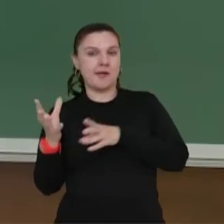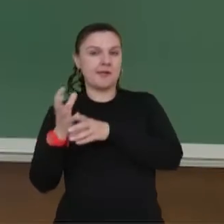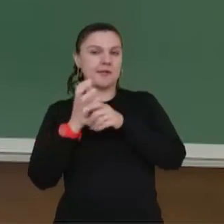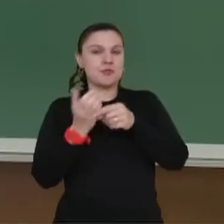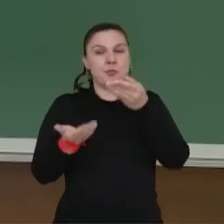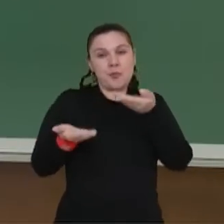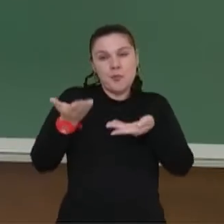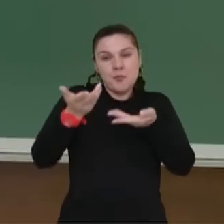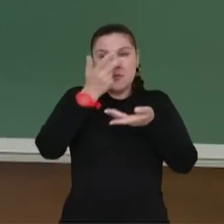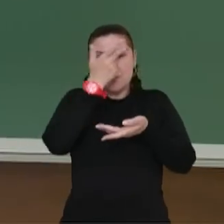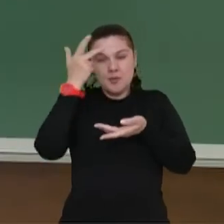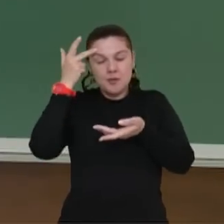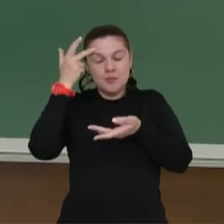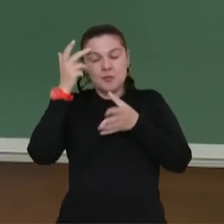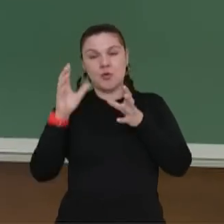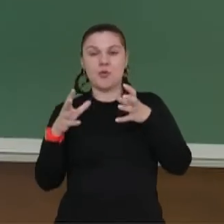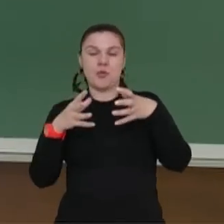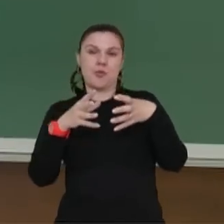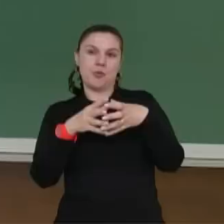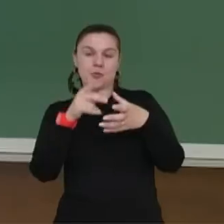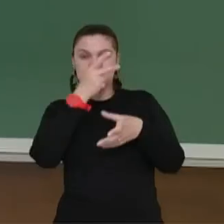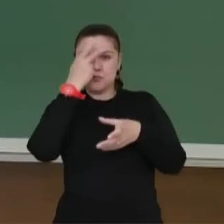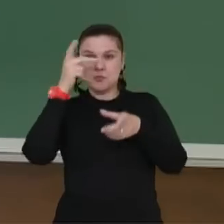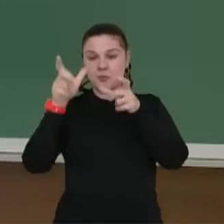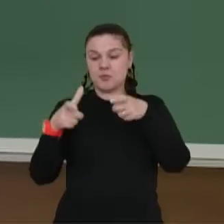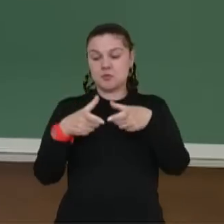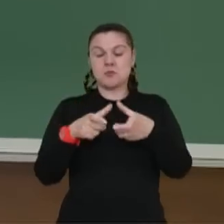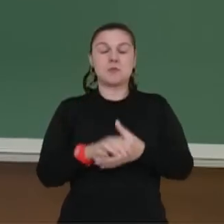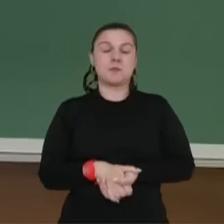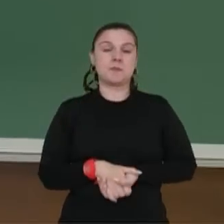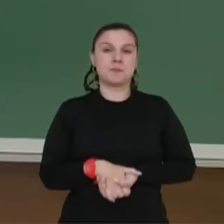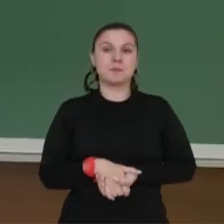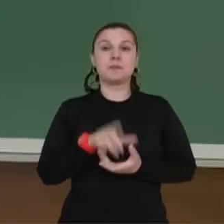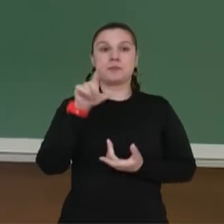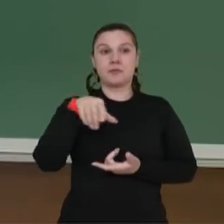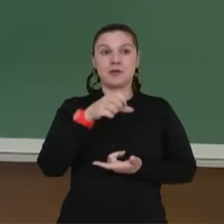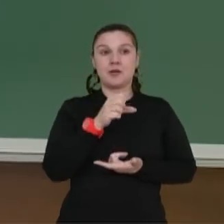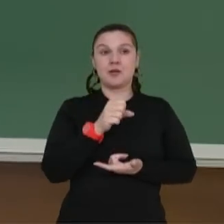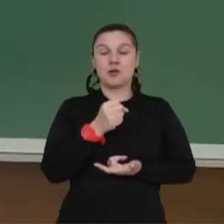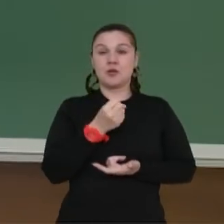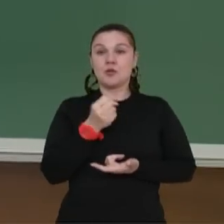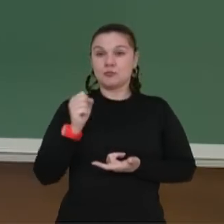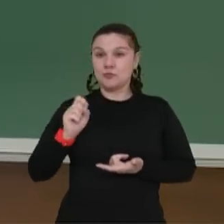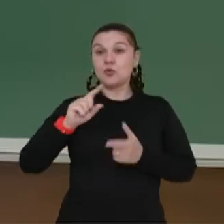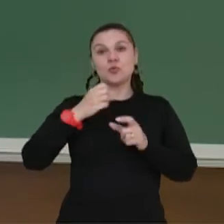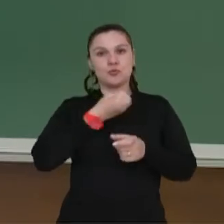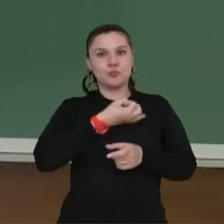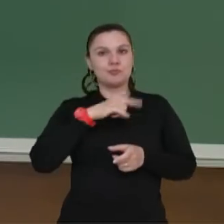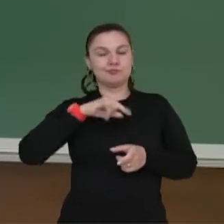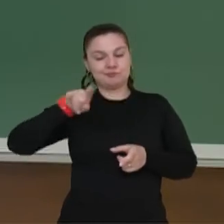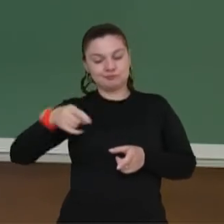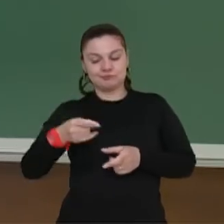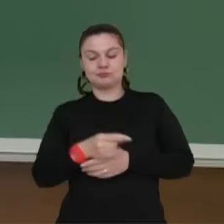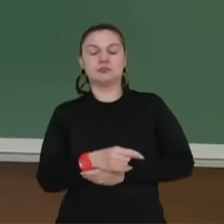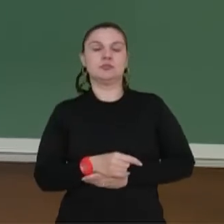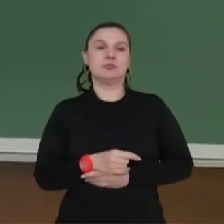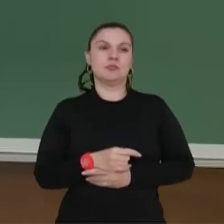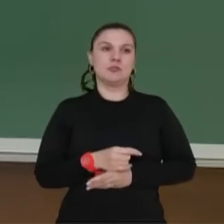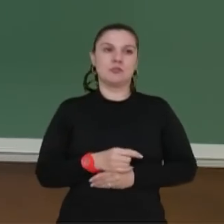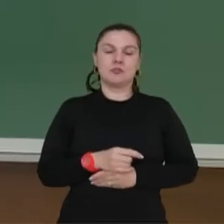de um conjunto de uma amostra, ali, de uma população, é o quê? É medida em números racionais. Né? Eu posso ter